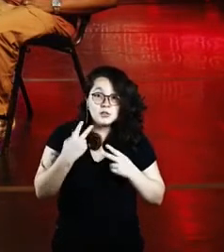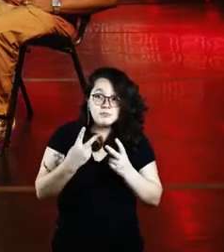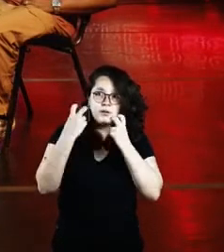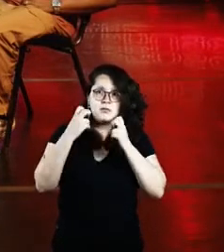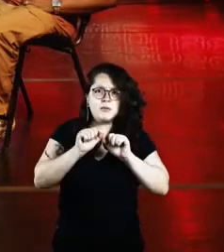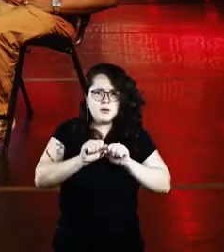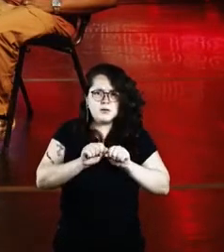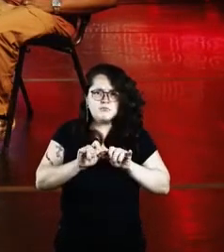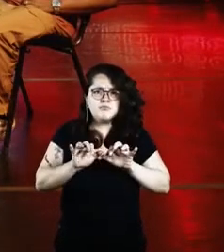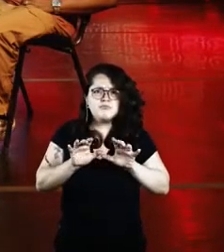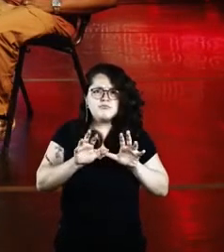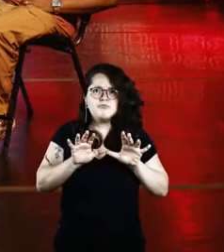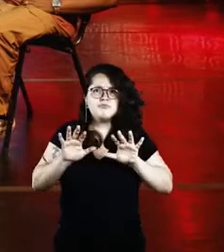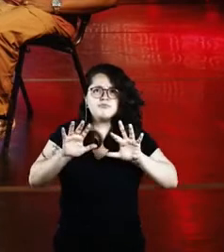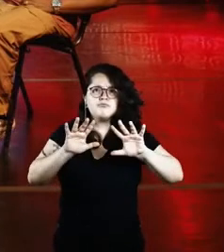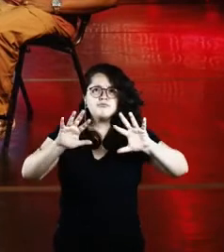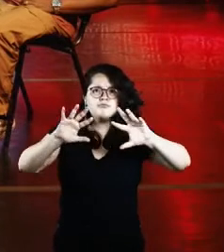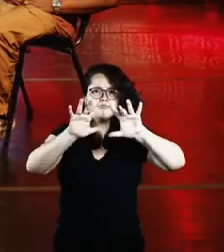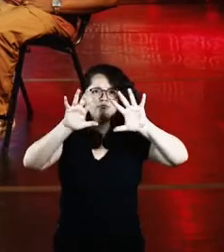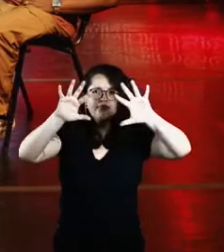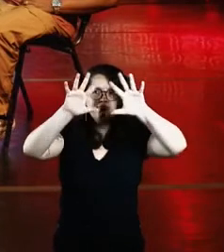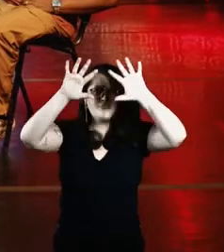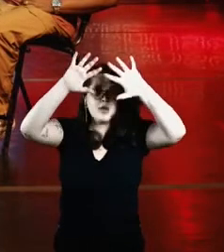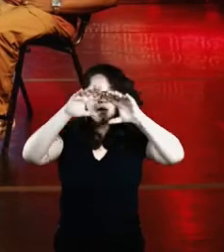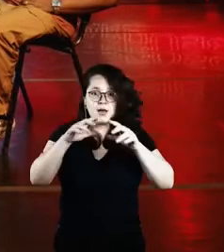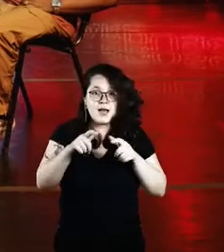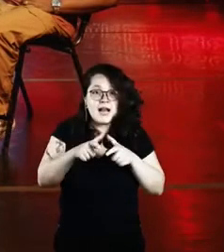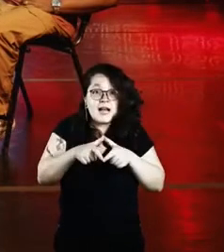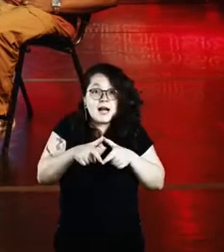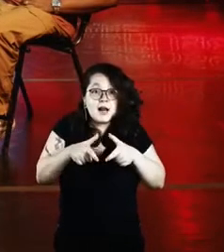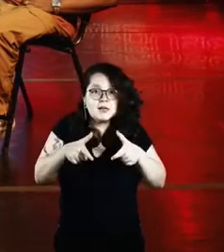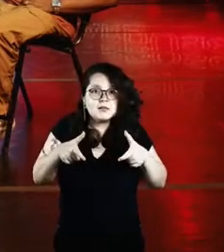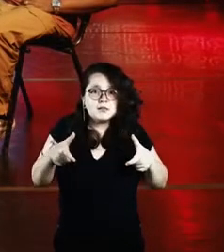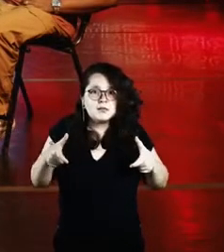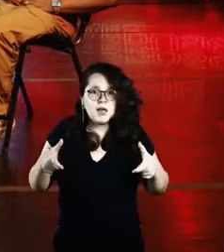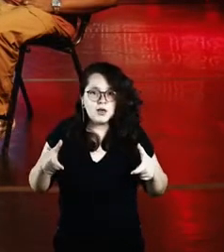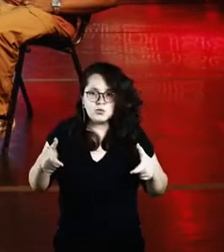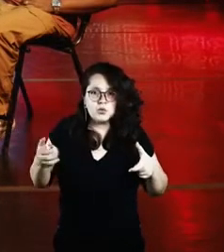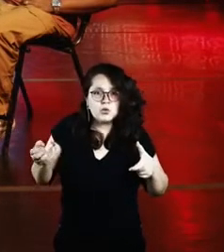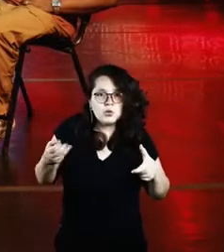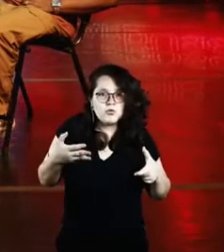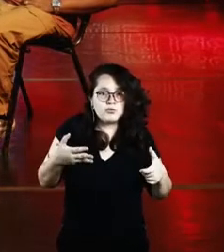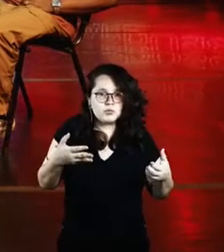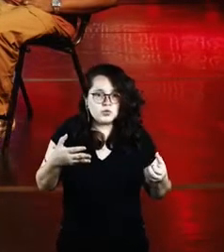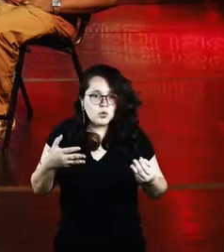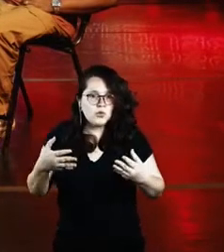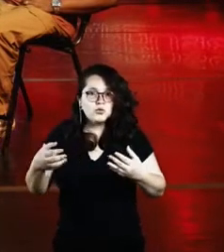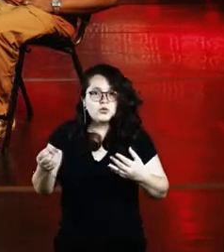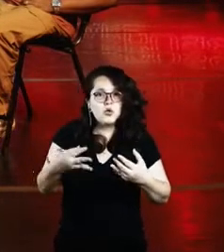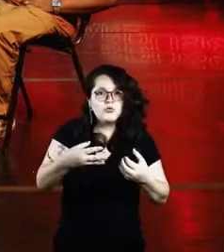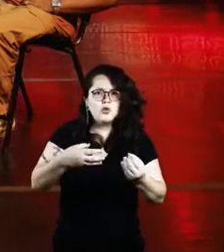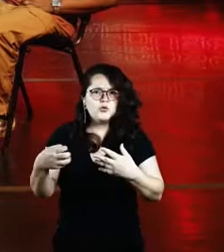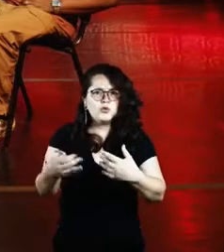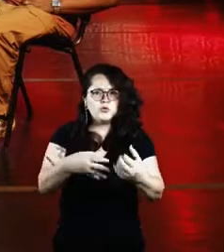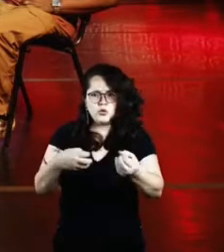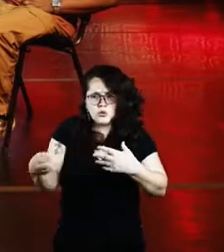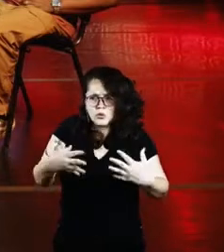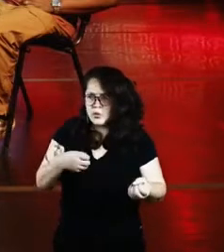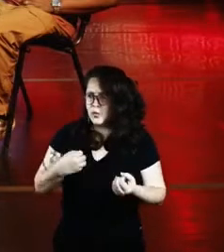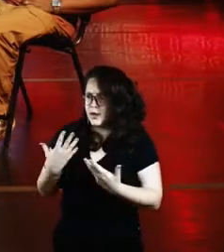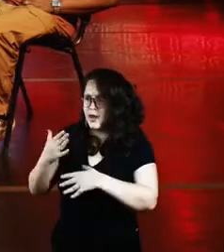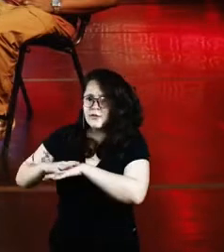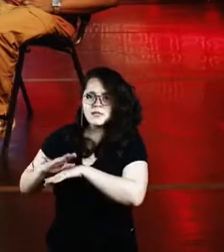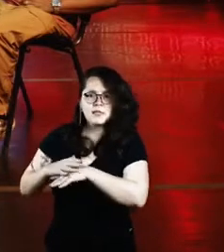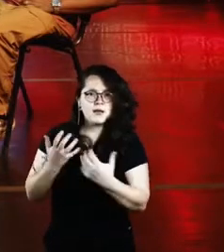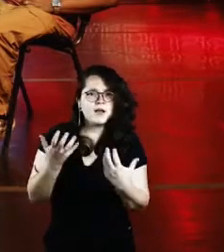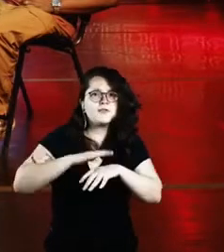passa, caminhando e crescendo, e aparecendo muitas novidades, todo mundo querendo fazer uma coisa, todo mundo querendo fazer